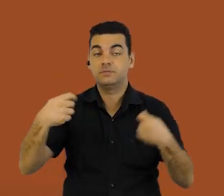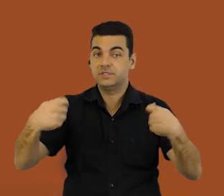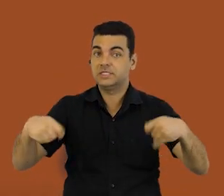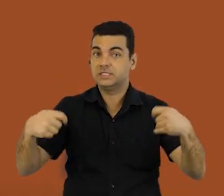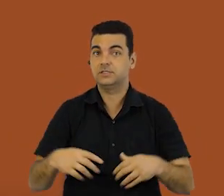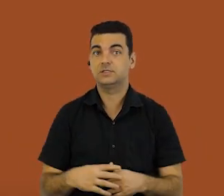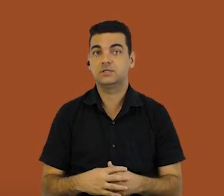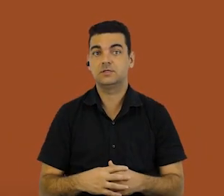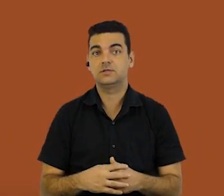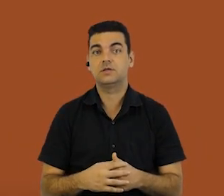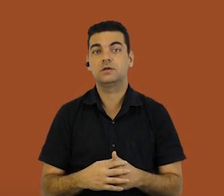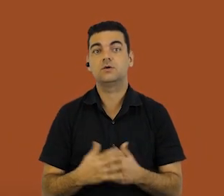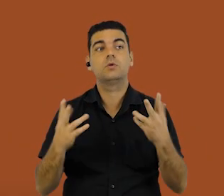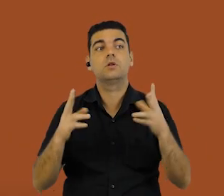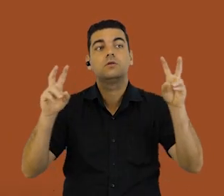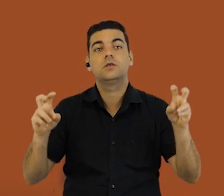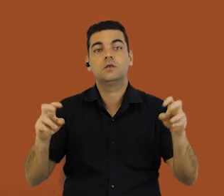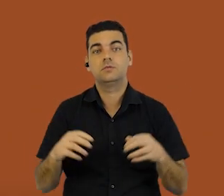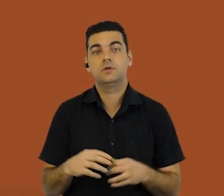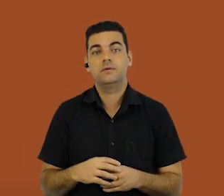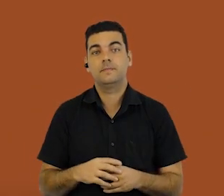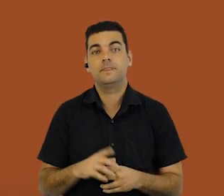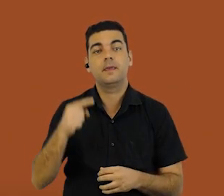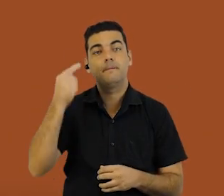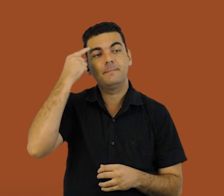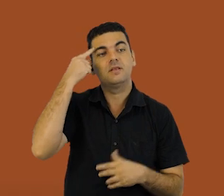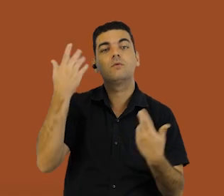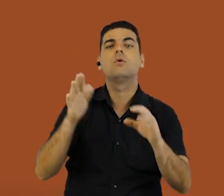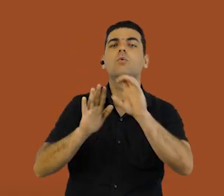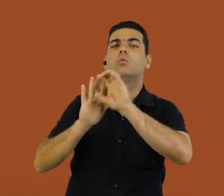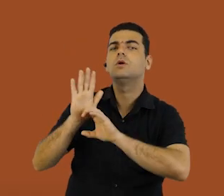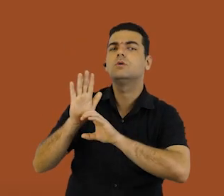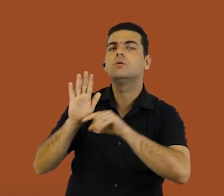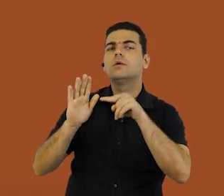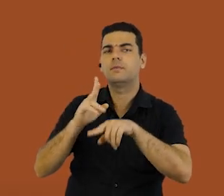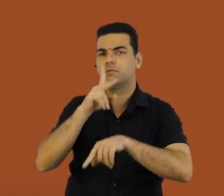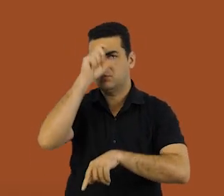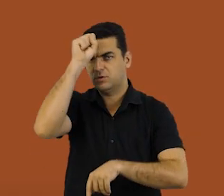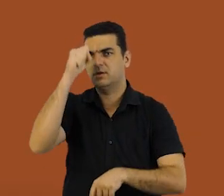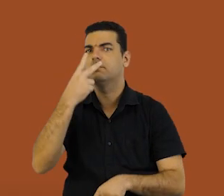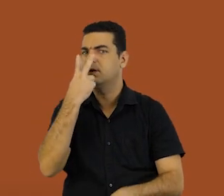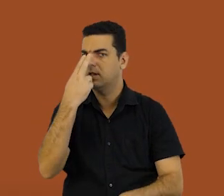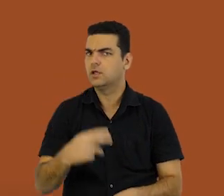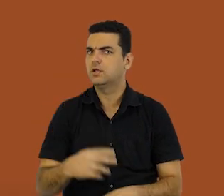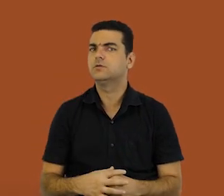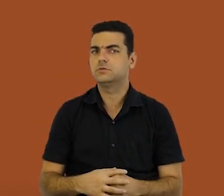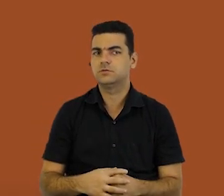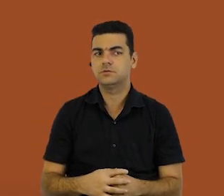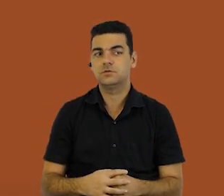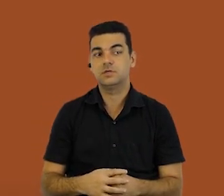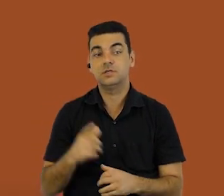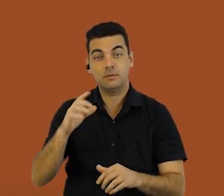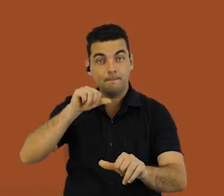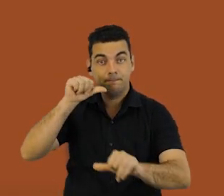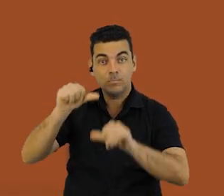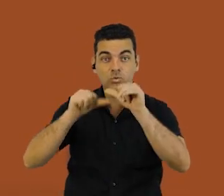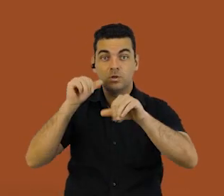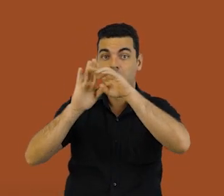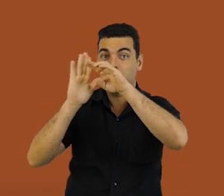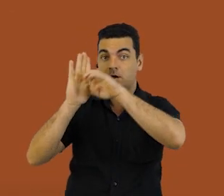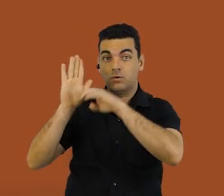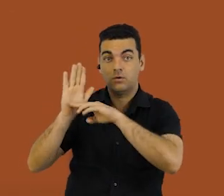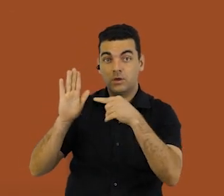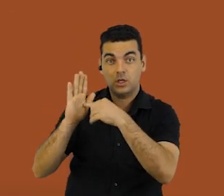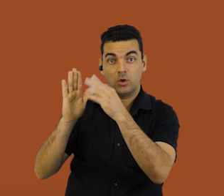pense acerca dessas coisas. Pense que o currículo é um lugar de poder e romper e insurgir